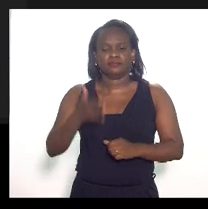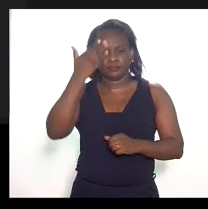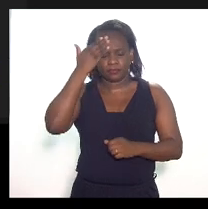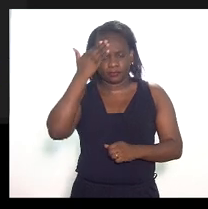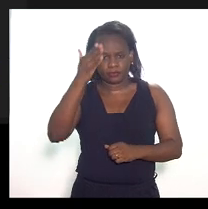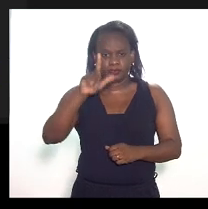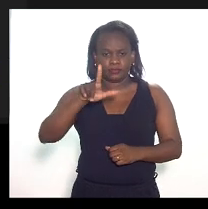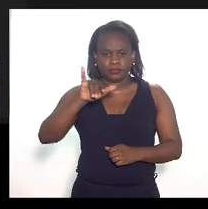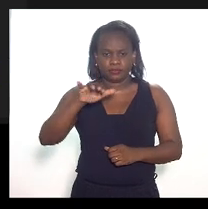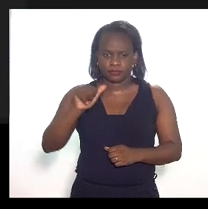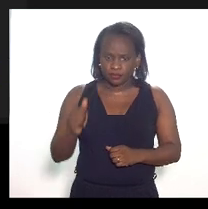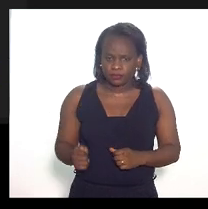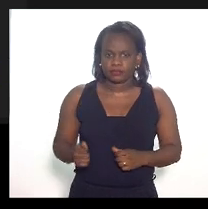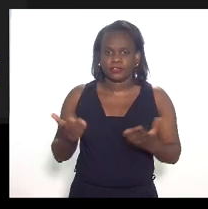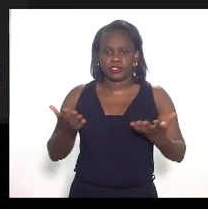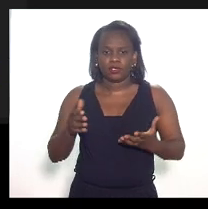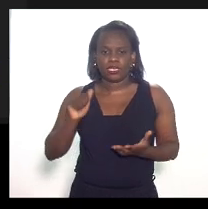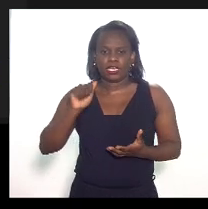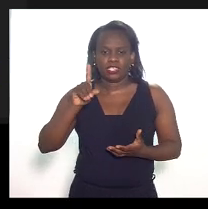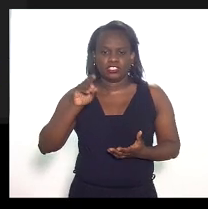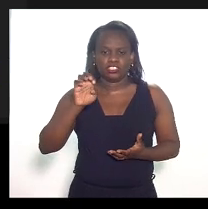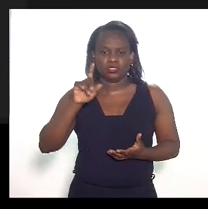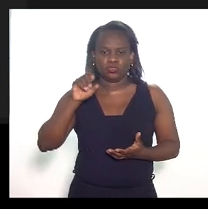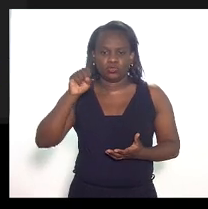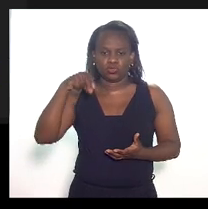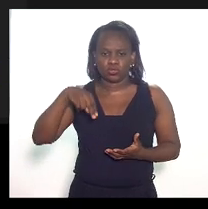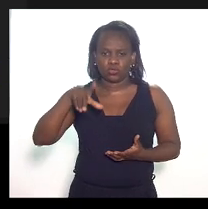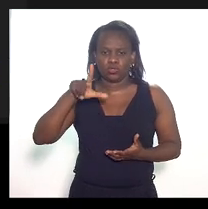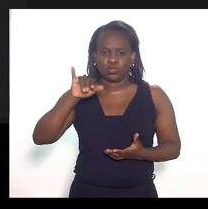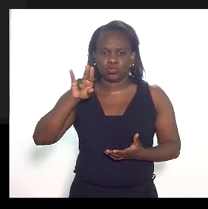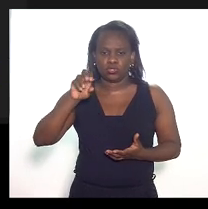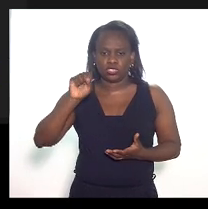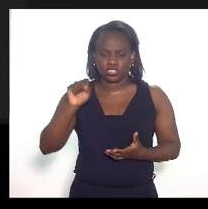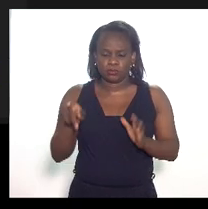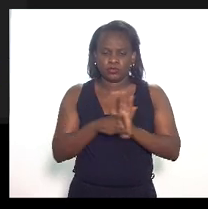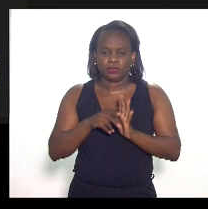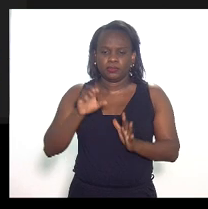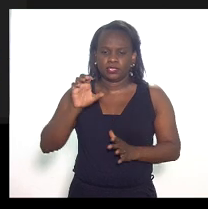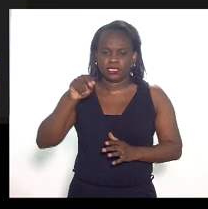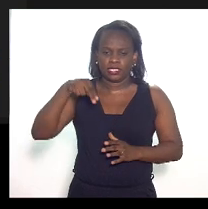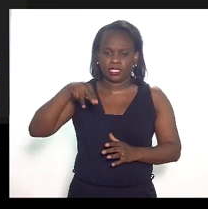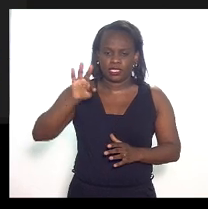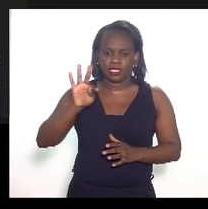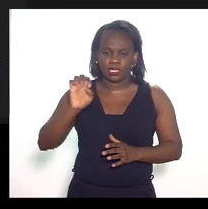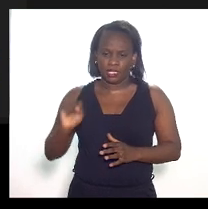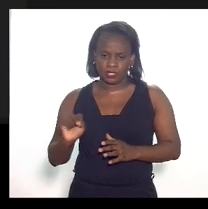Obrigado, Lúcia. Com a palavra, o Adilson Luiz, da CNTS.